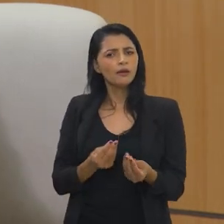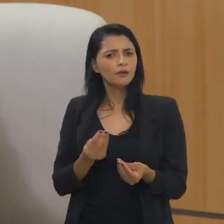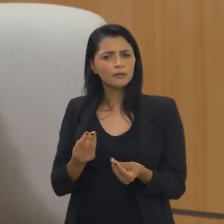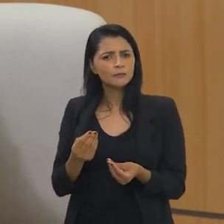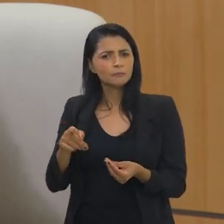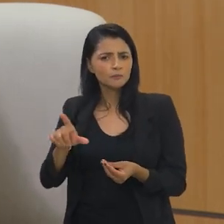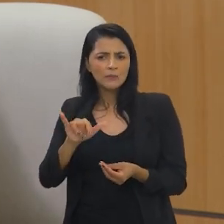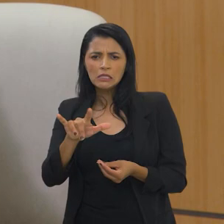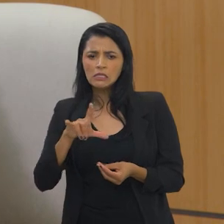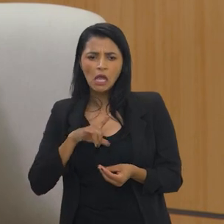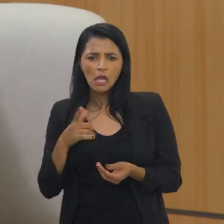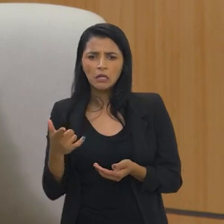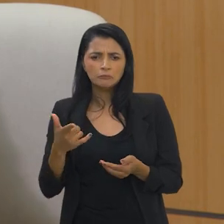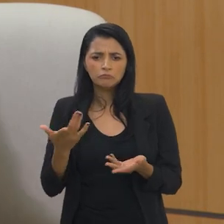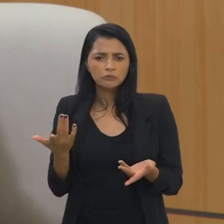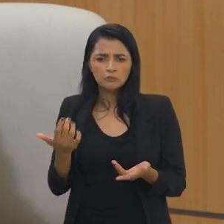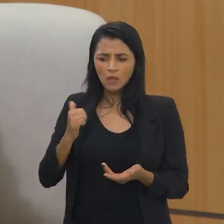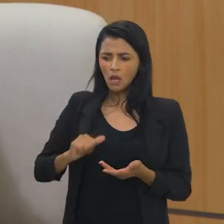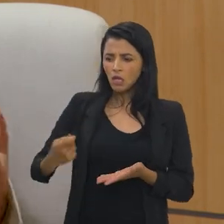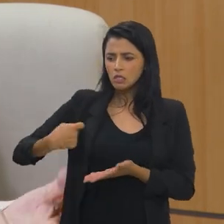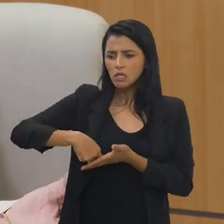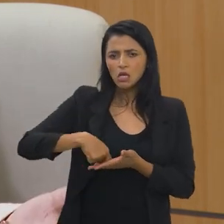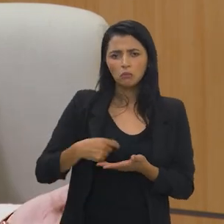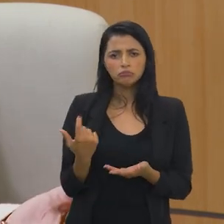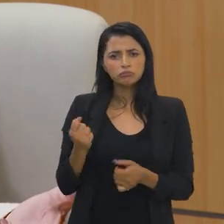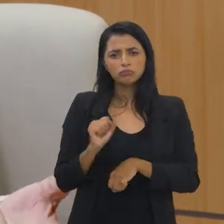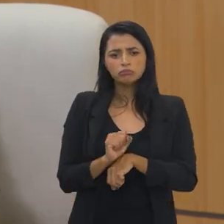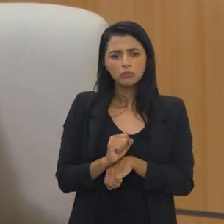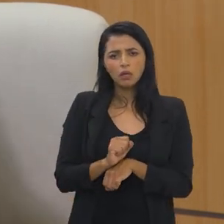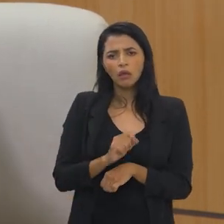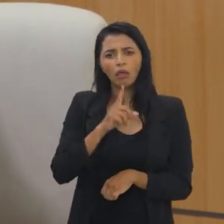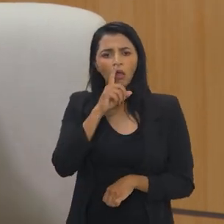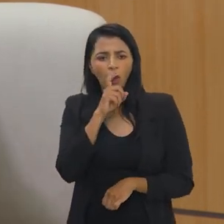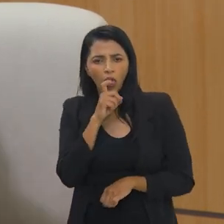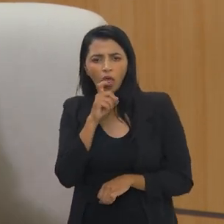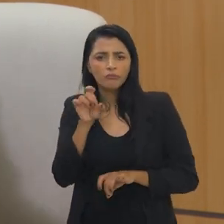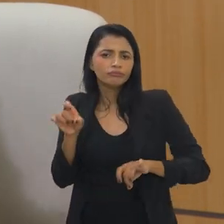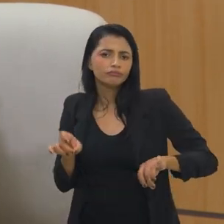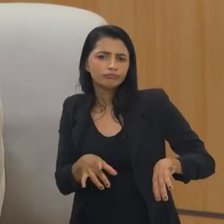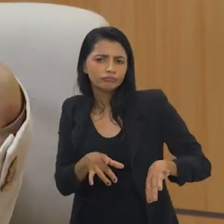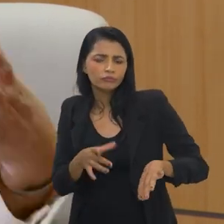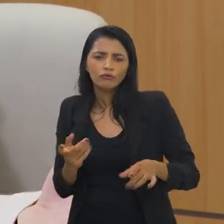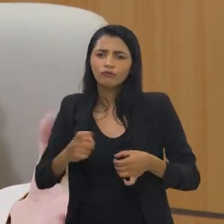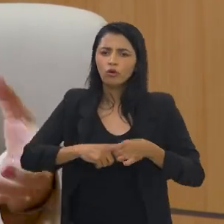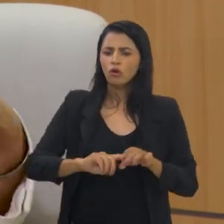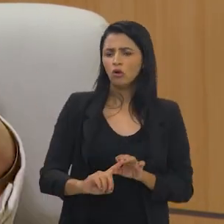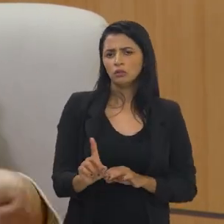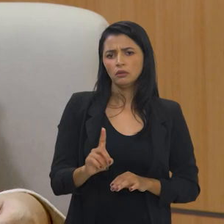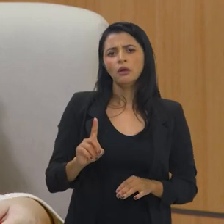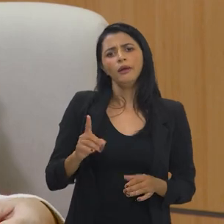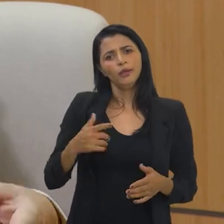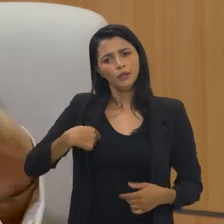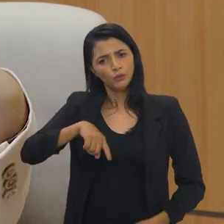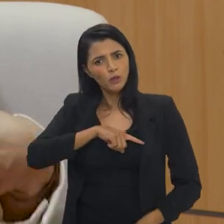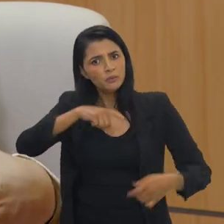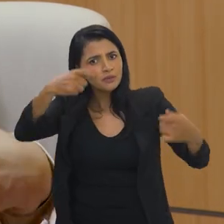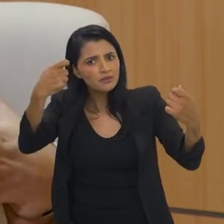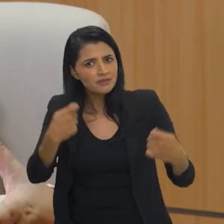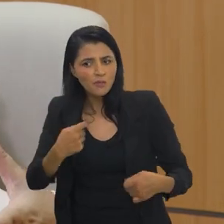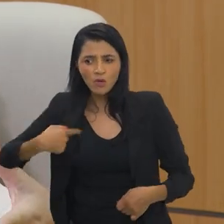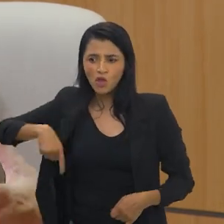dos seis meses se ela não tem nenhum auxílio ela termina se desmotivando não retornando